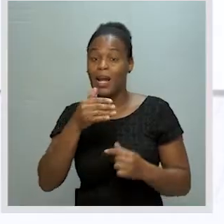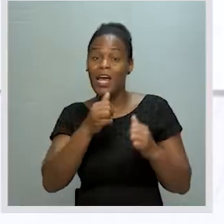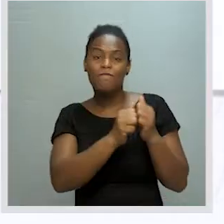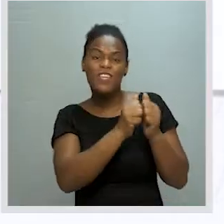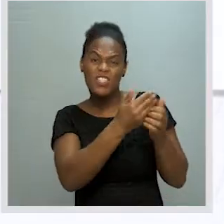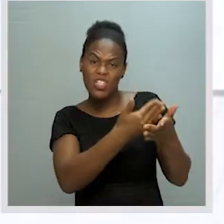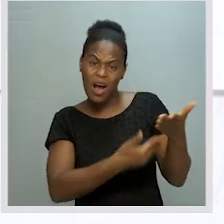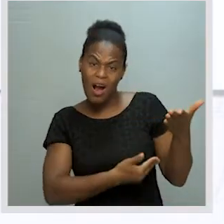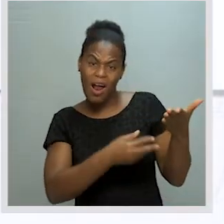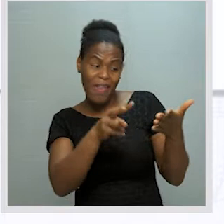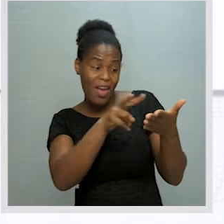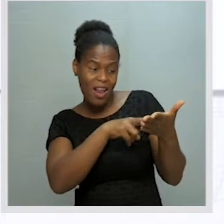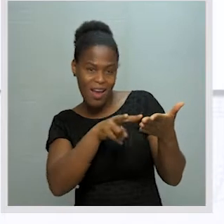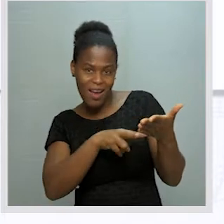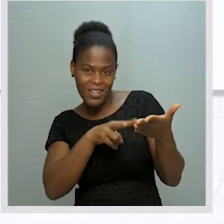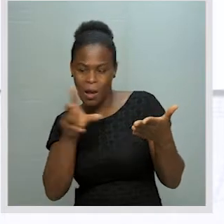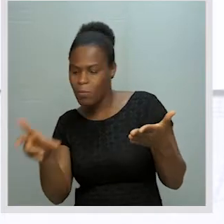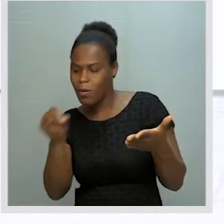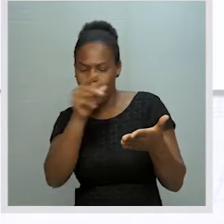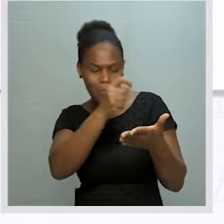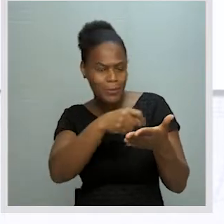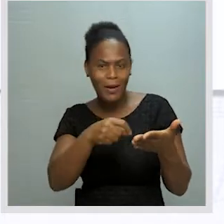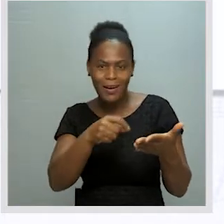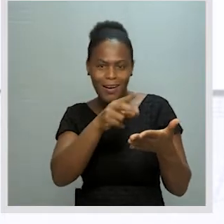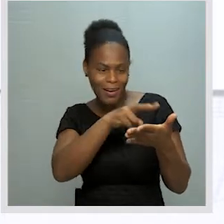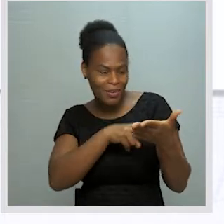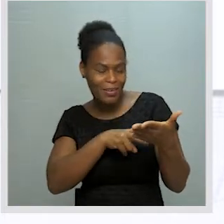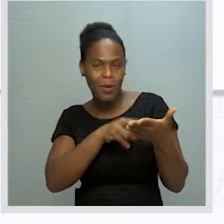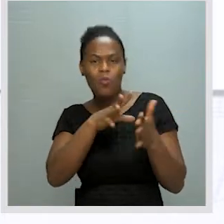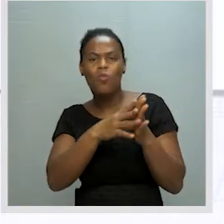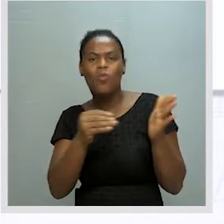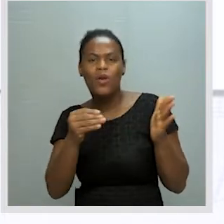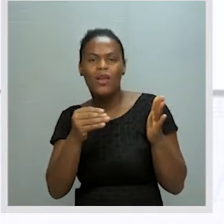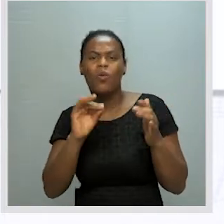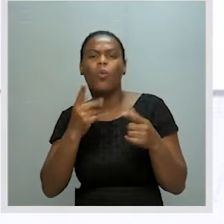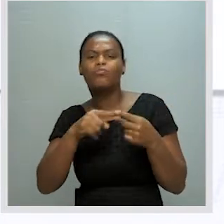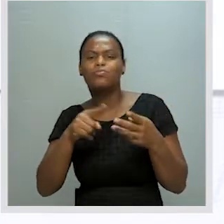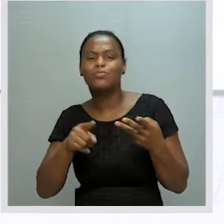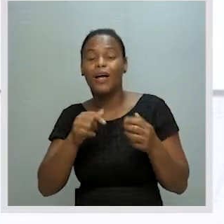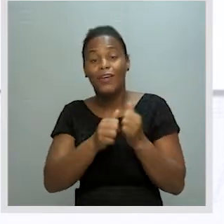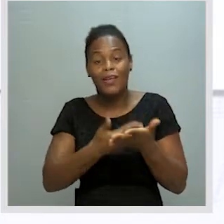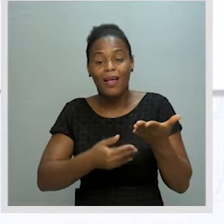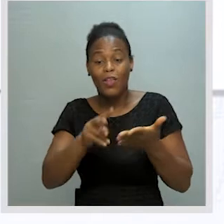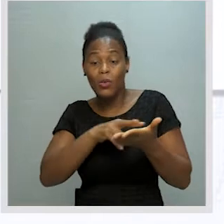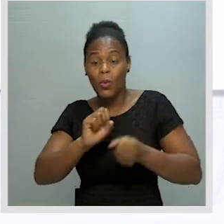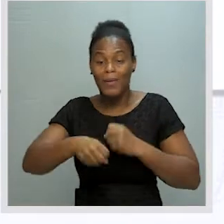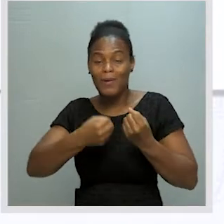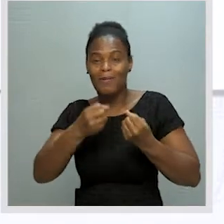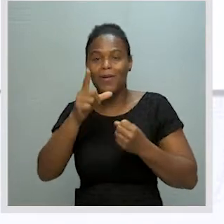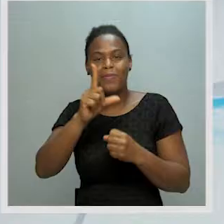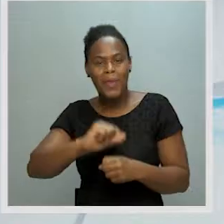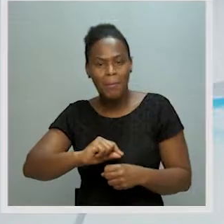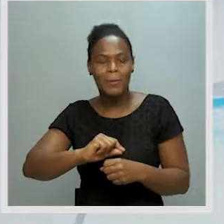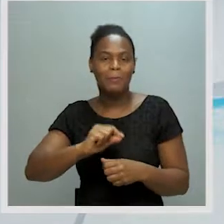de leitura, modelo e tipos de fichas de leitura, vamos falar da leitura dinâmica e a